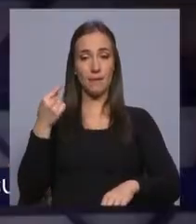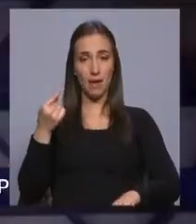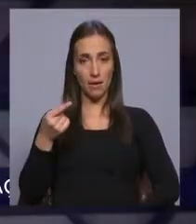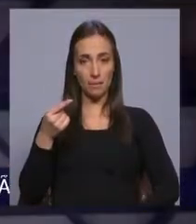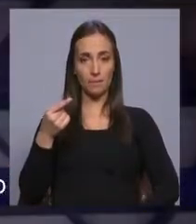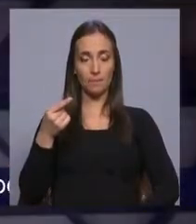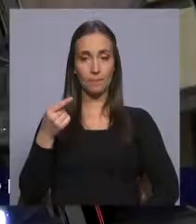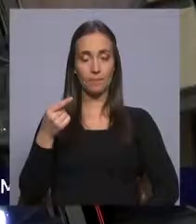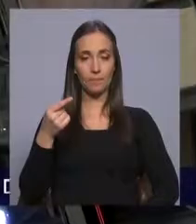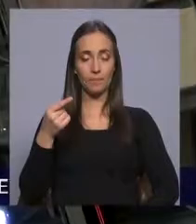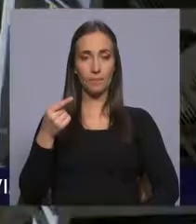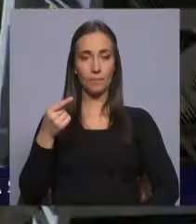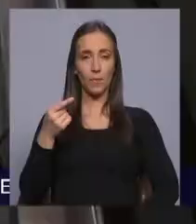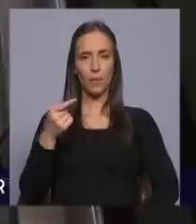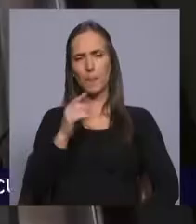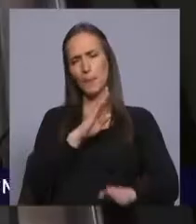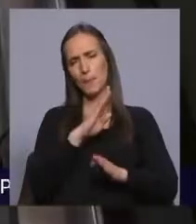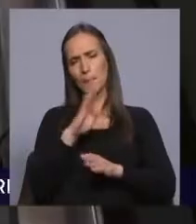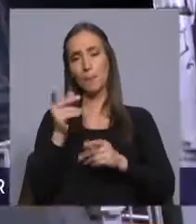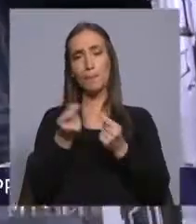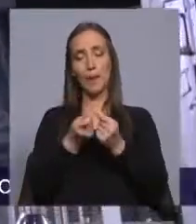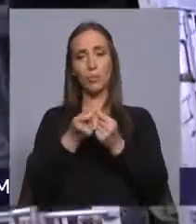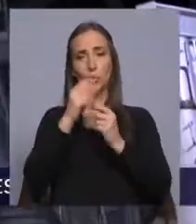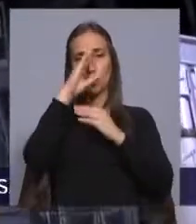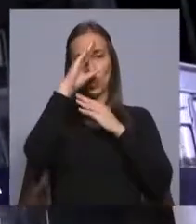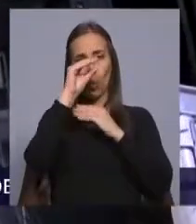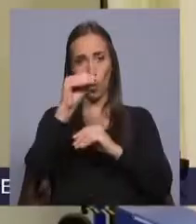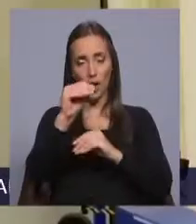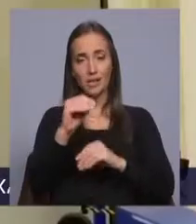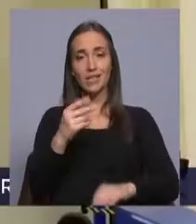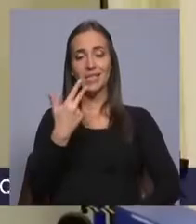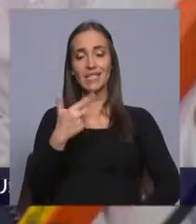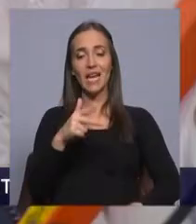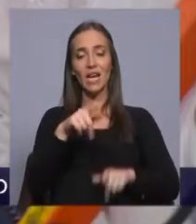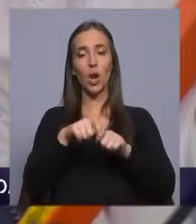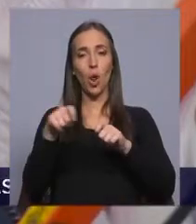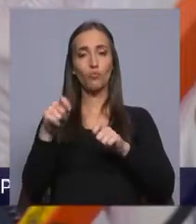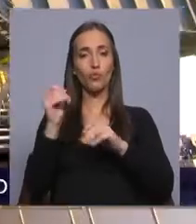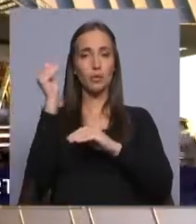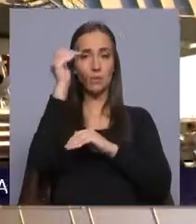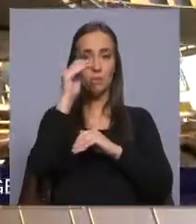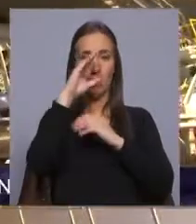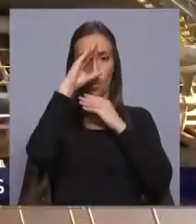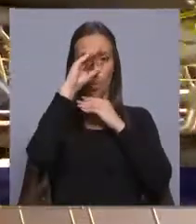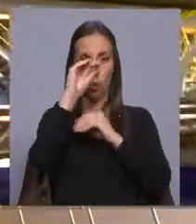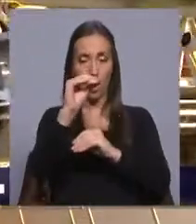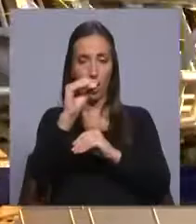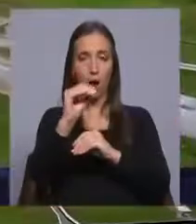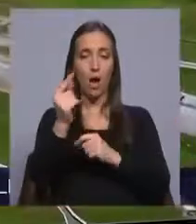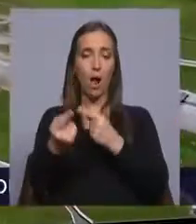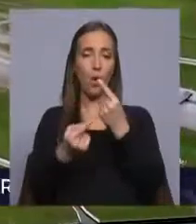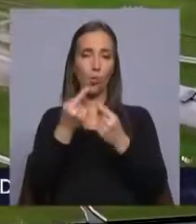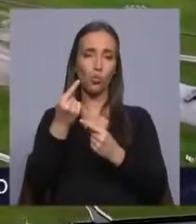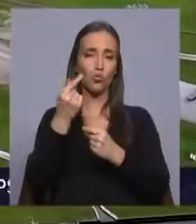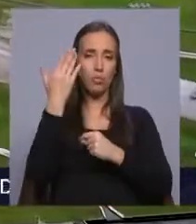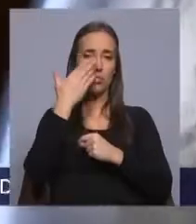vai passar, na sua passagem mais próxima da Lua, apenas a 100 km de altitude da Lua, vai ficar mais alguns dias